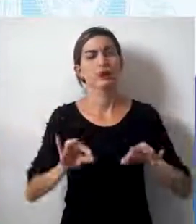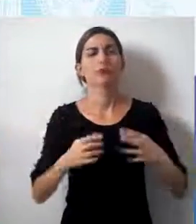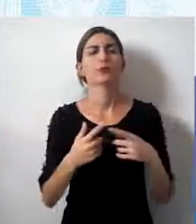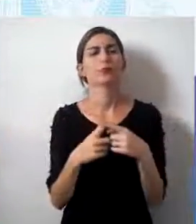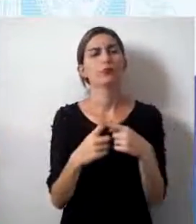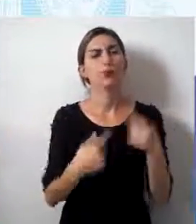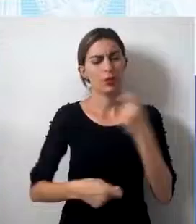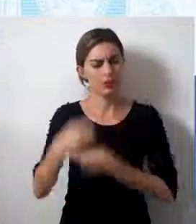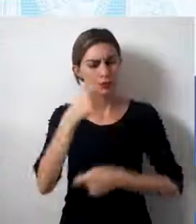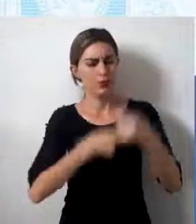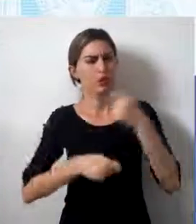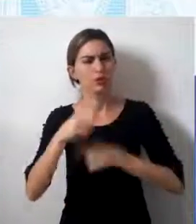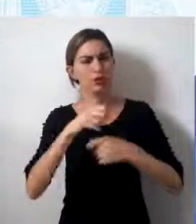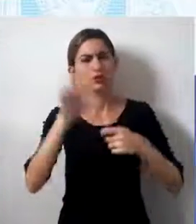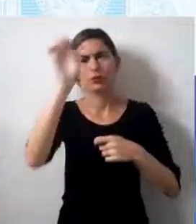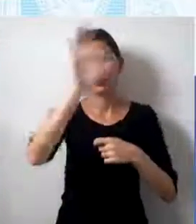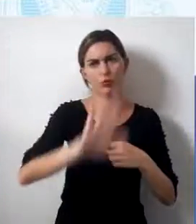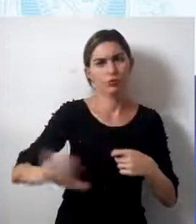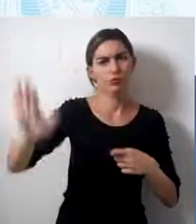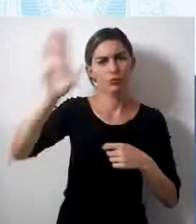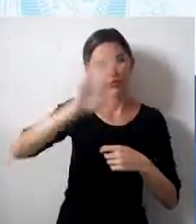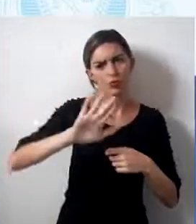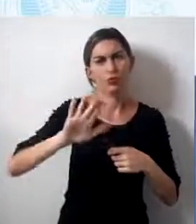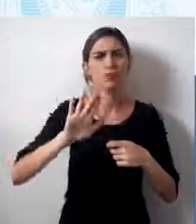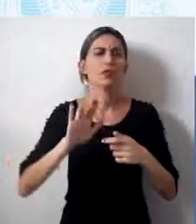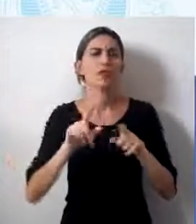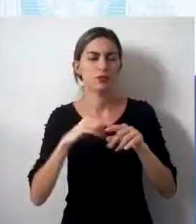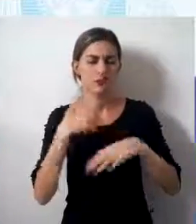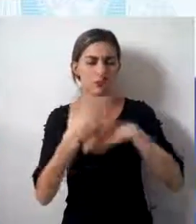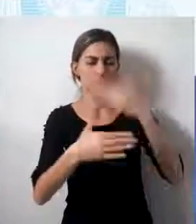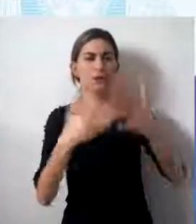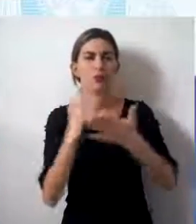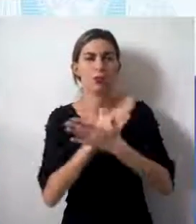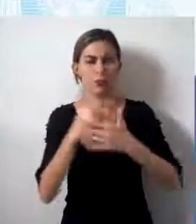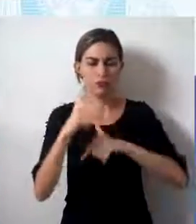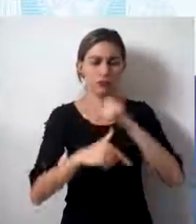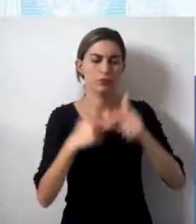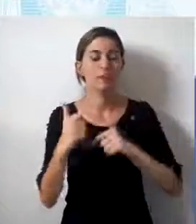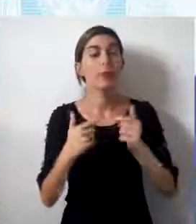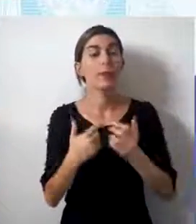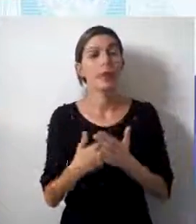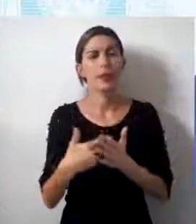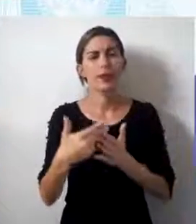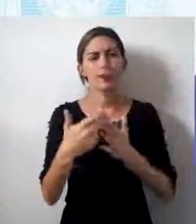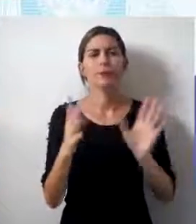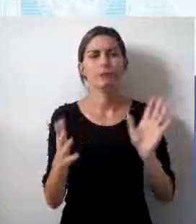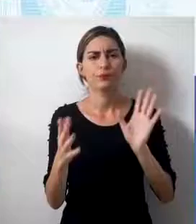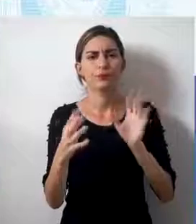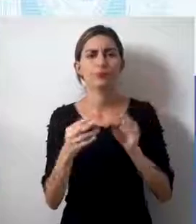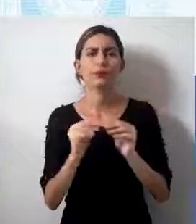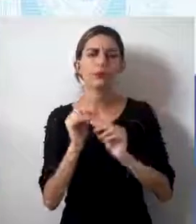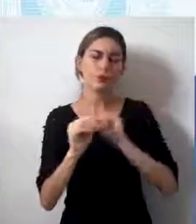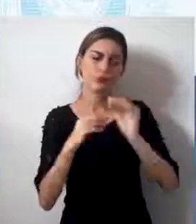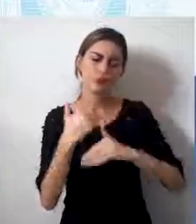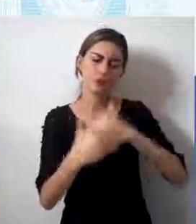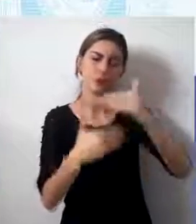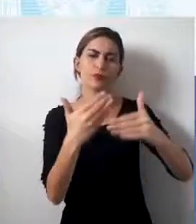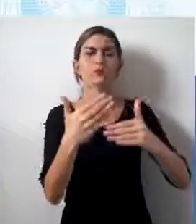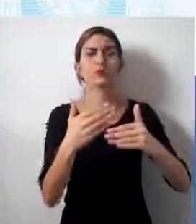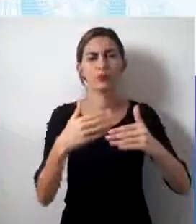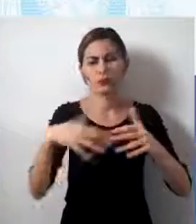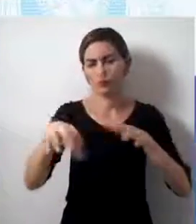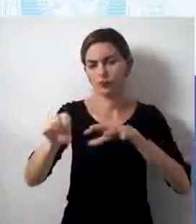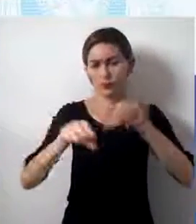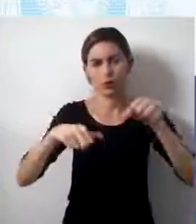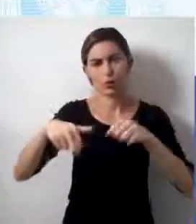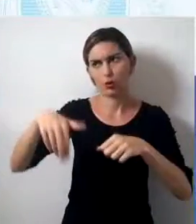da colônia, a ocupação europeia e o desenvolvimento de algumas atividades foram se implementando ao longo da